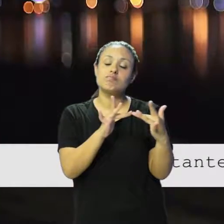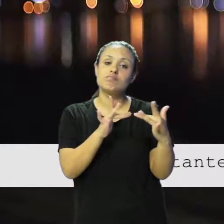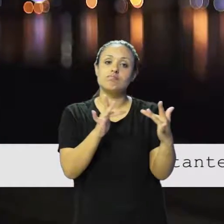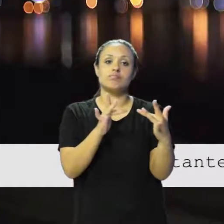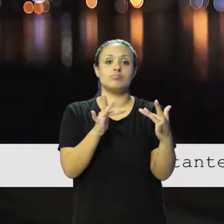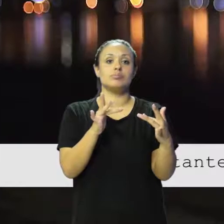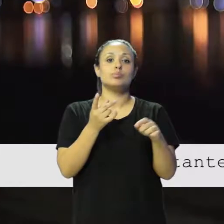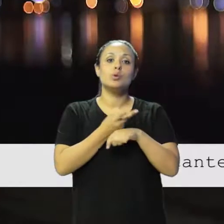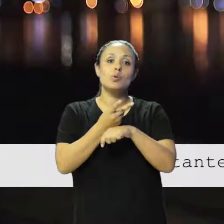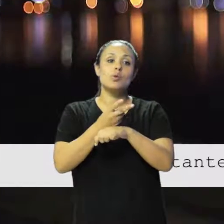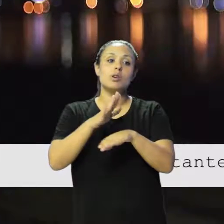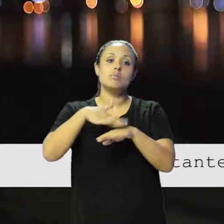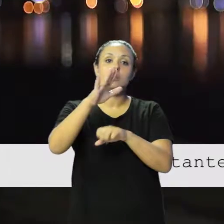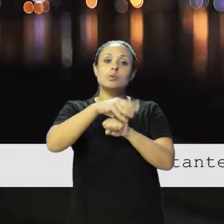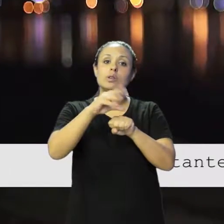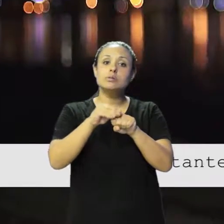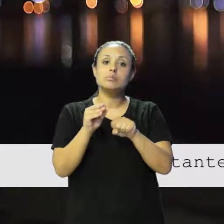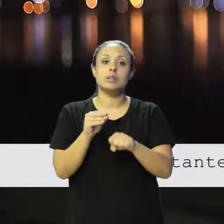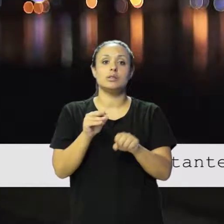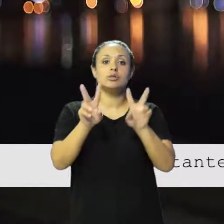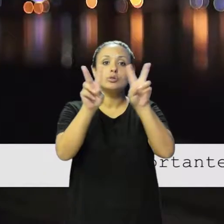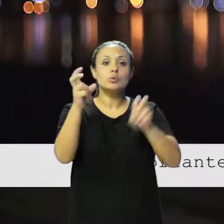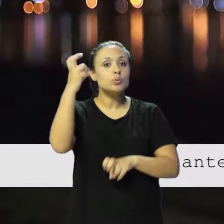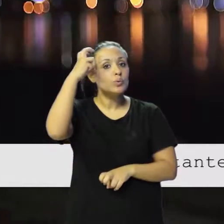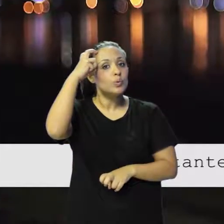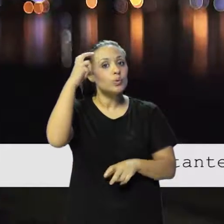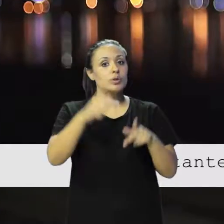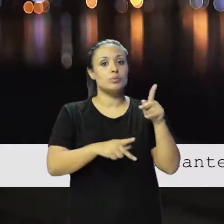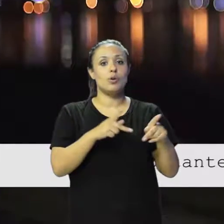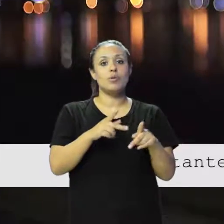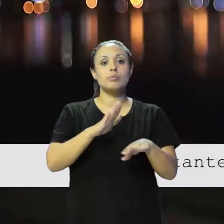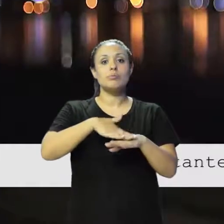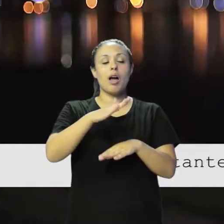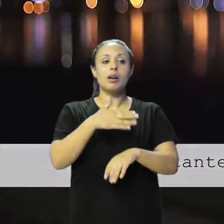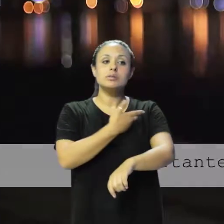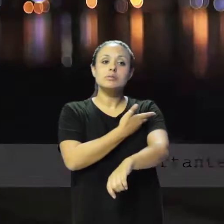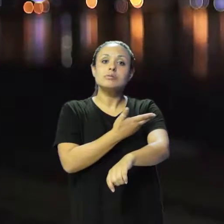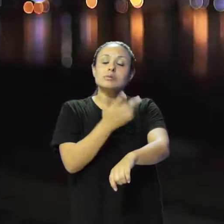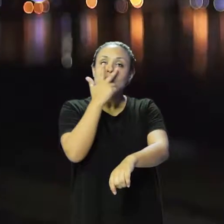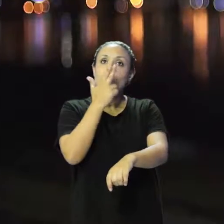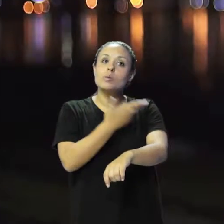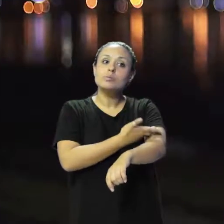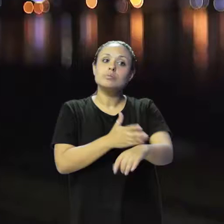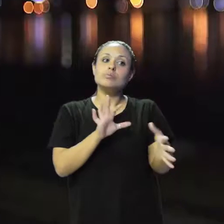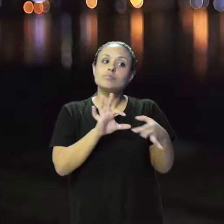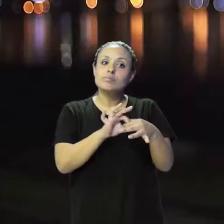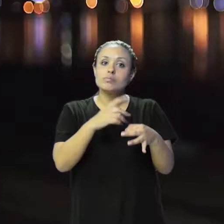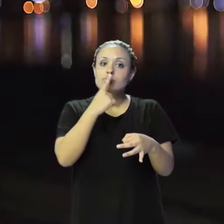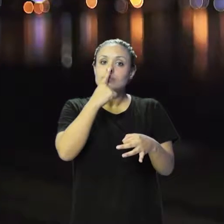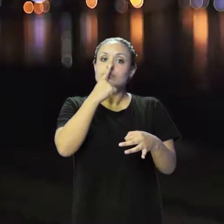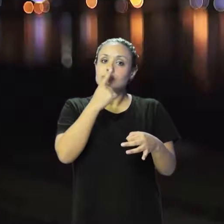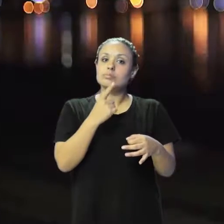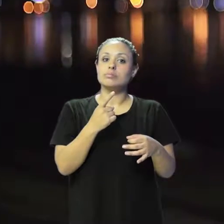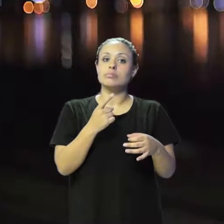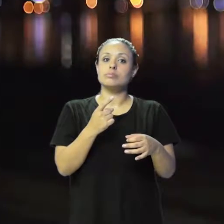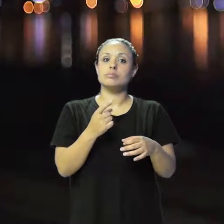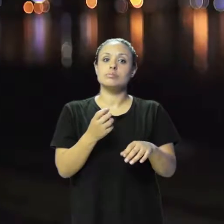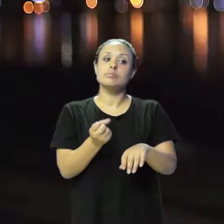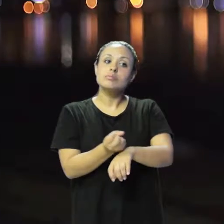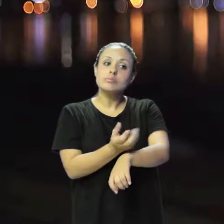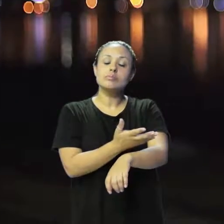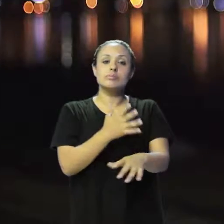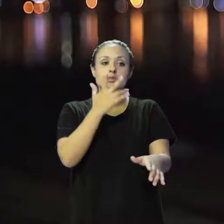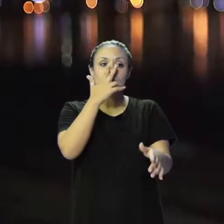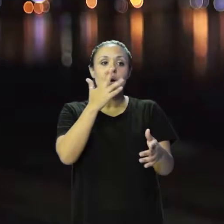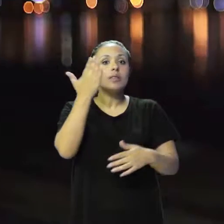procurar, né, ter mais conhecimento sobre a cultura desse povo, para ele poder ter uma relação mais afetiva com esse povo, para ele poder ter um trabalho